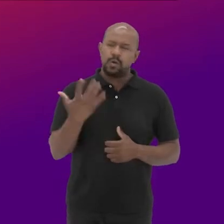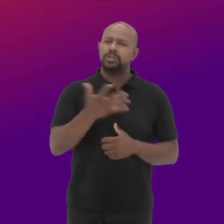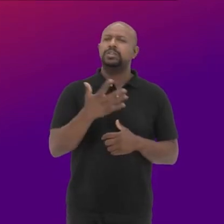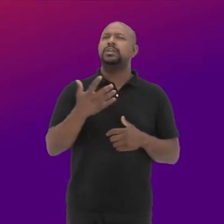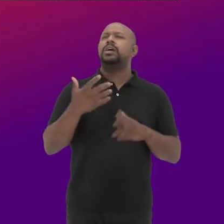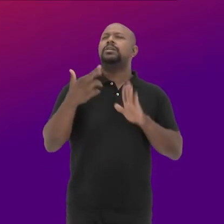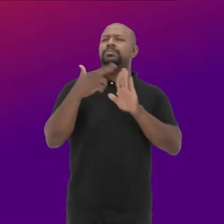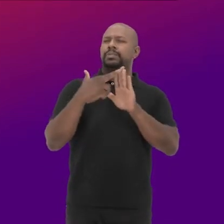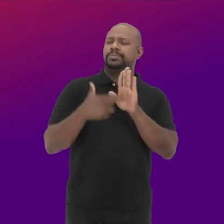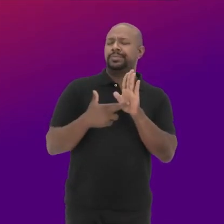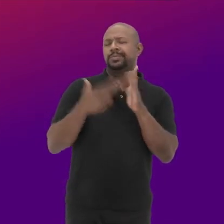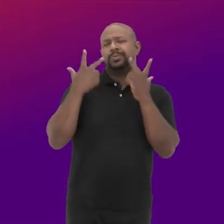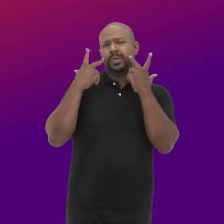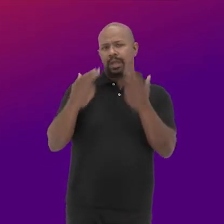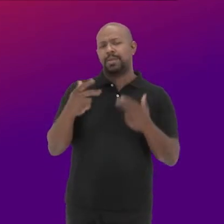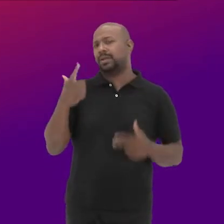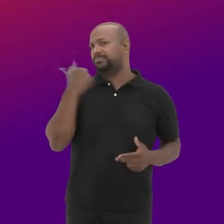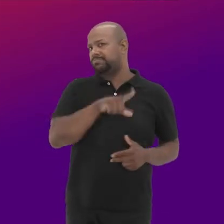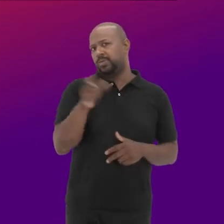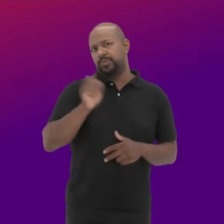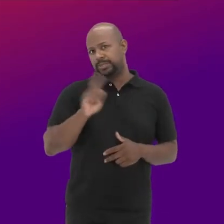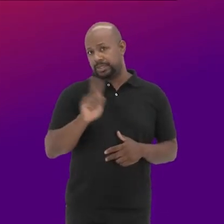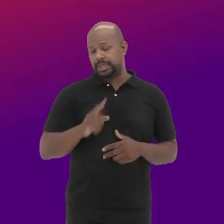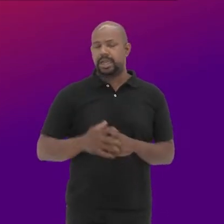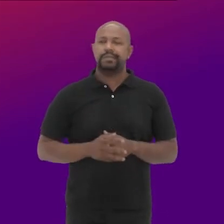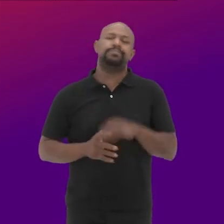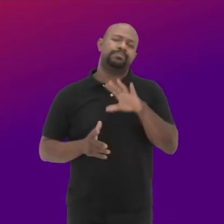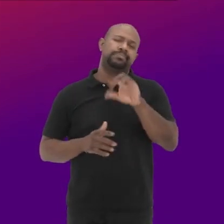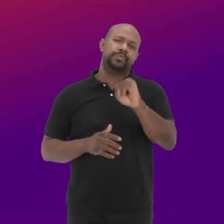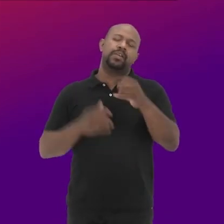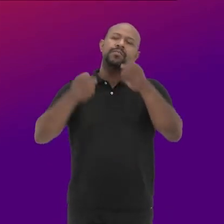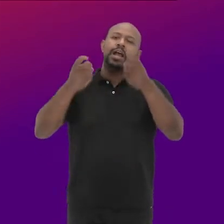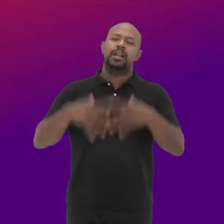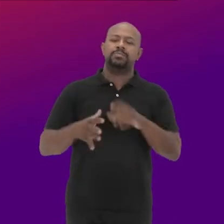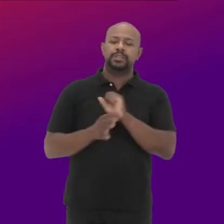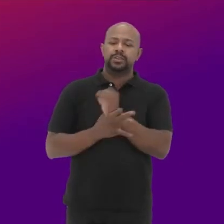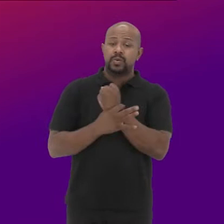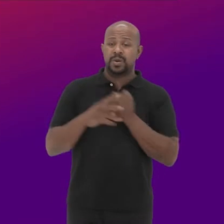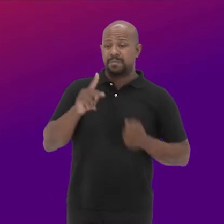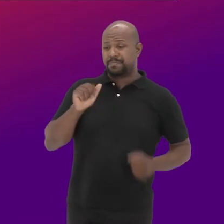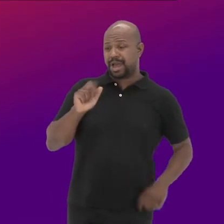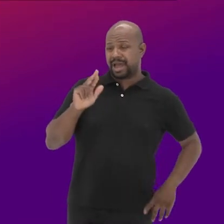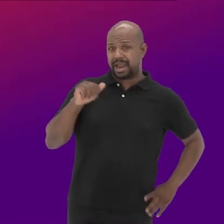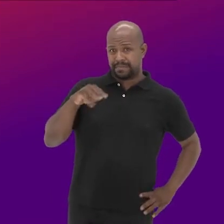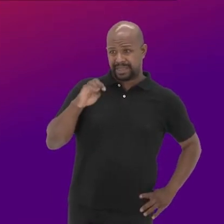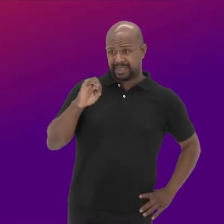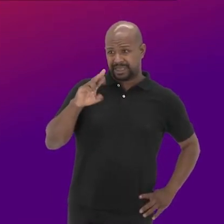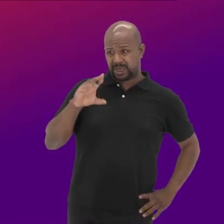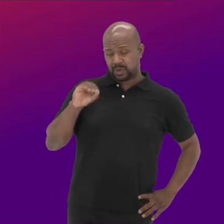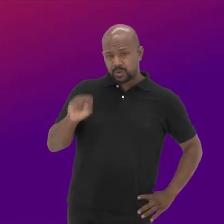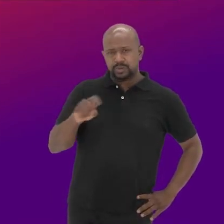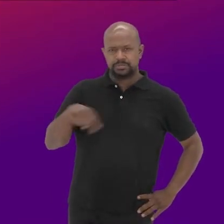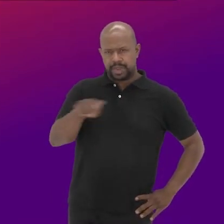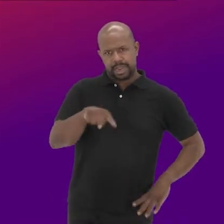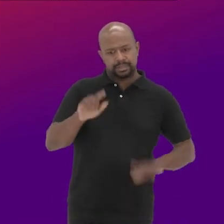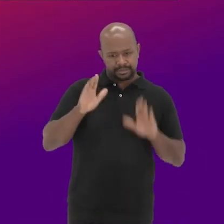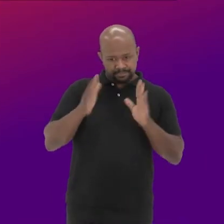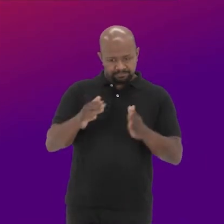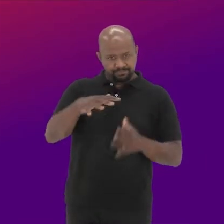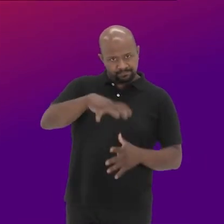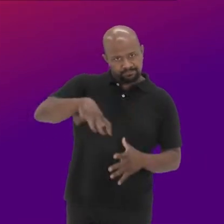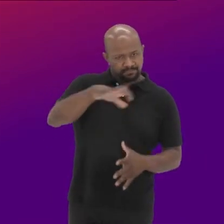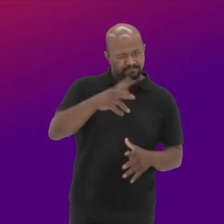os procedimentos normais nós não conseguiríamos. Quando falamos então dos seguros paramétricos, e para esse segmento ao